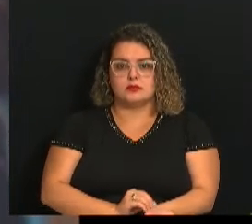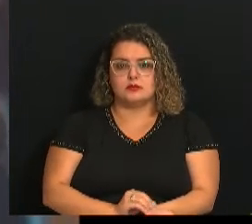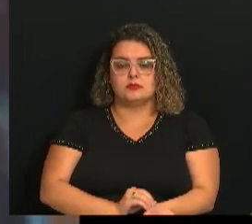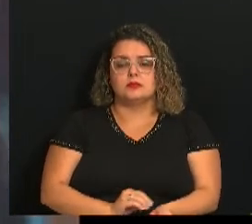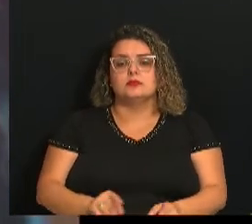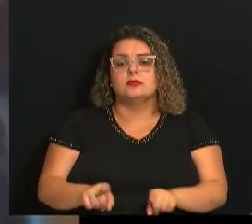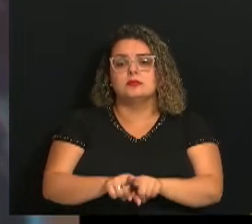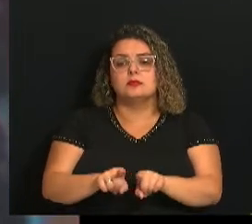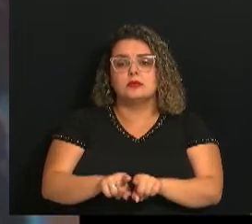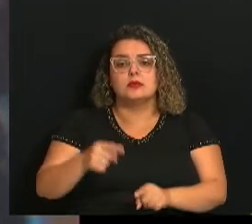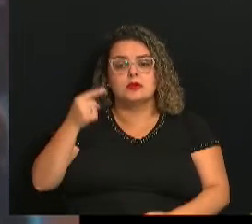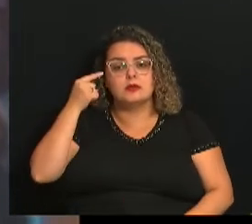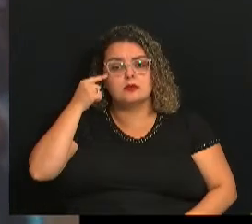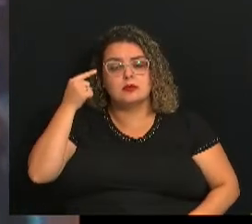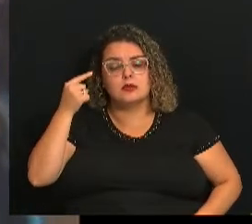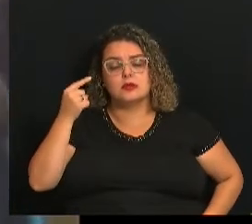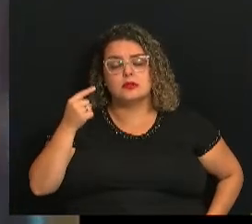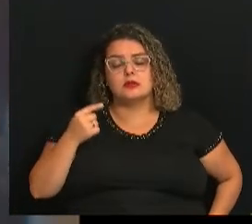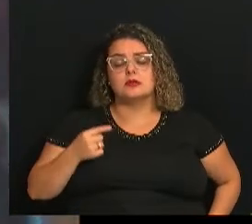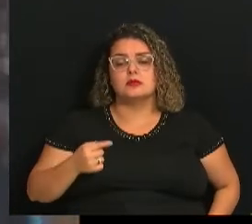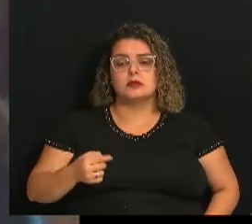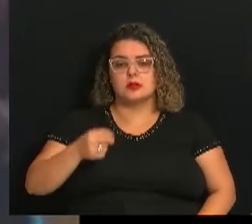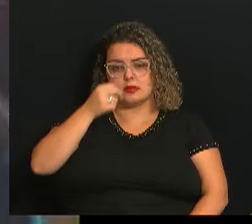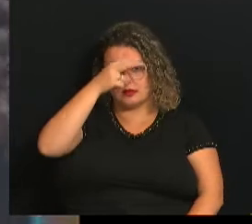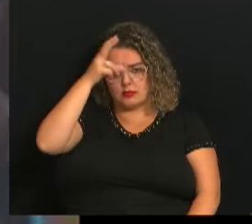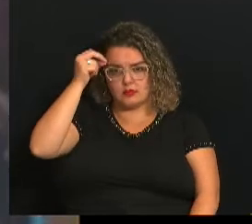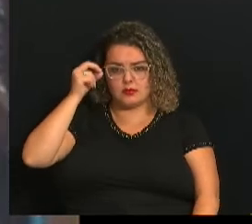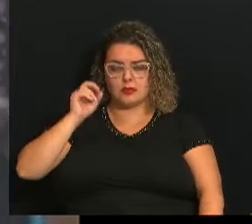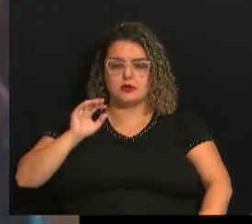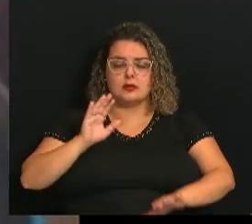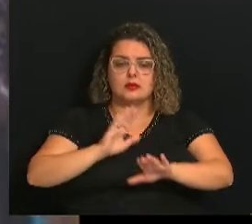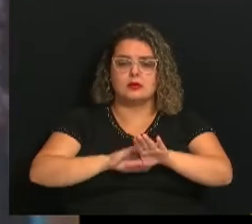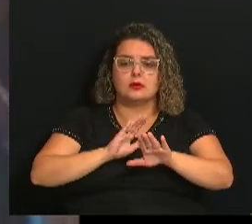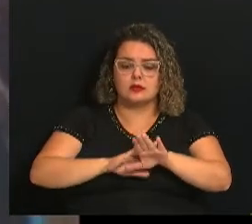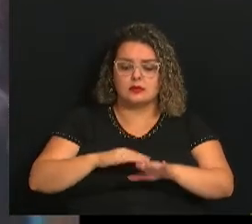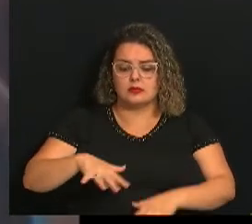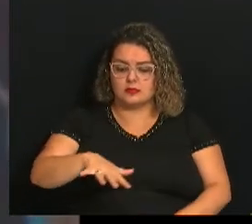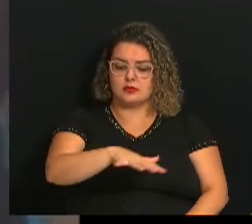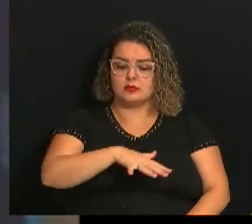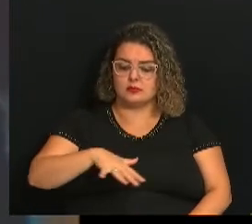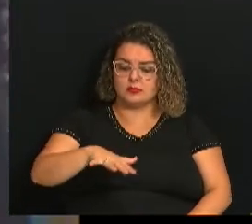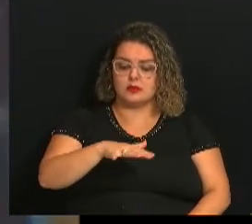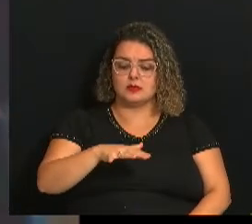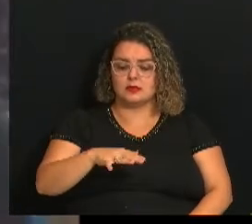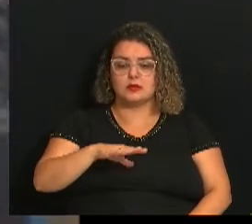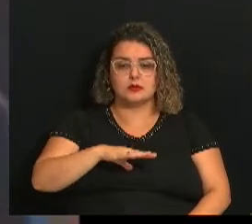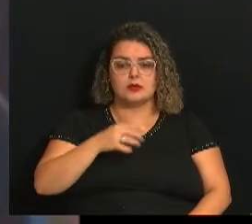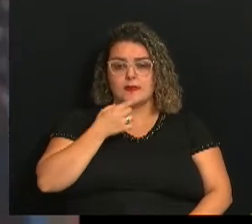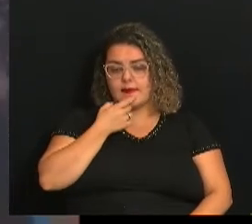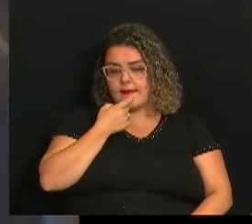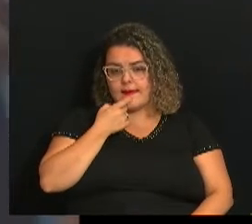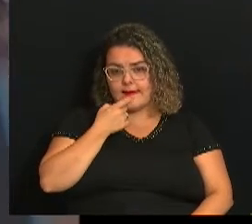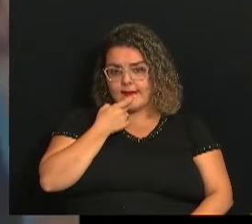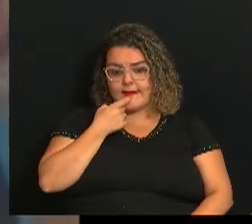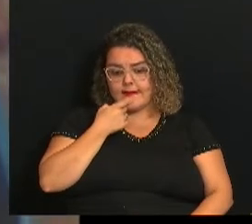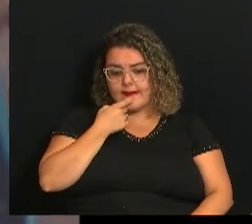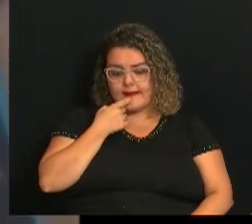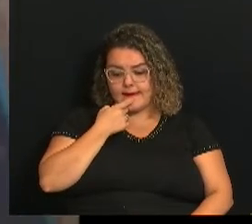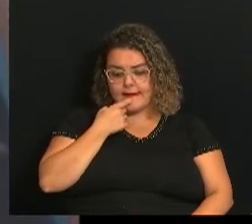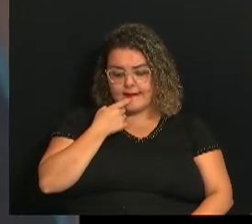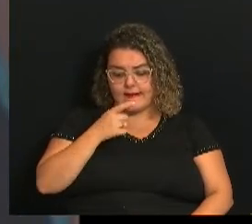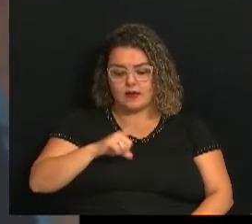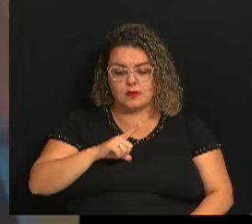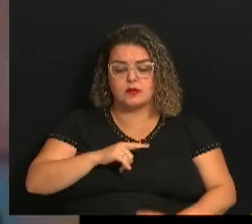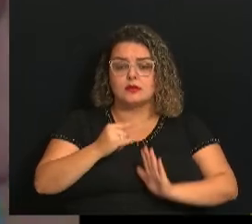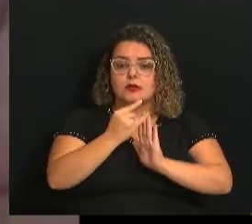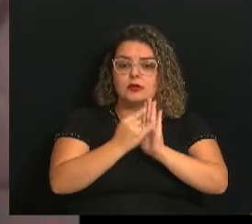pensar, se a prefeitura tiver que fazer uma ação em determinado território da cidade, é o que tem de documento sobre o que